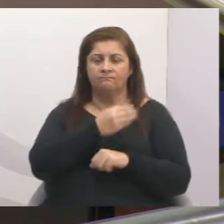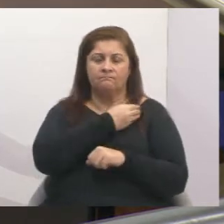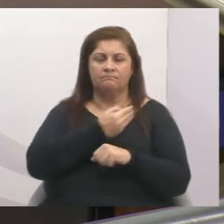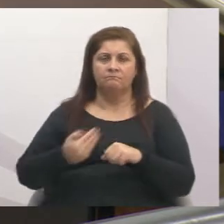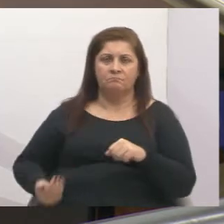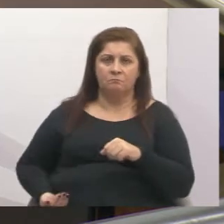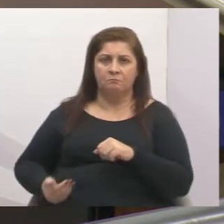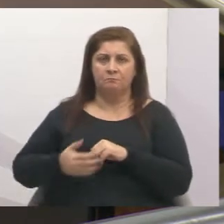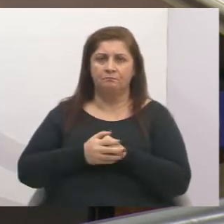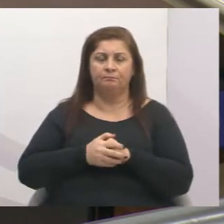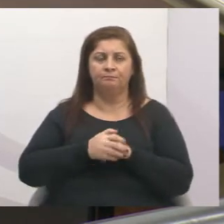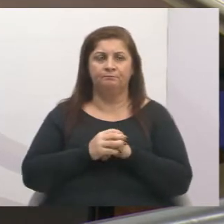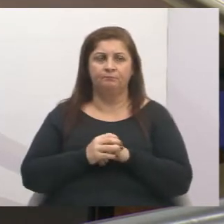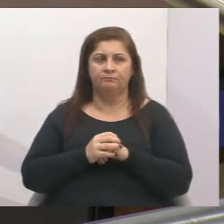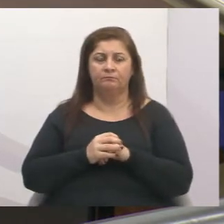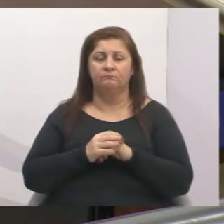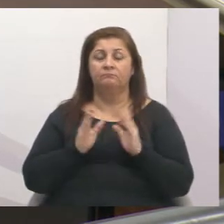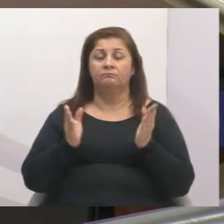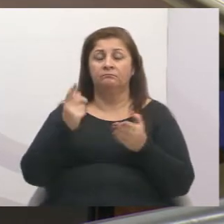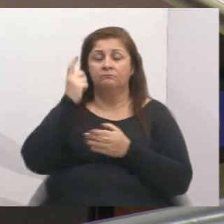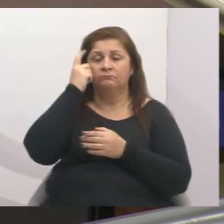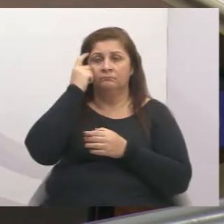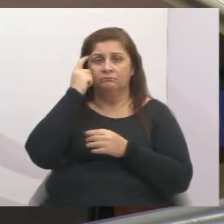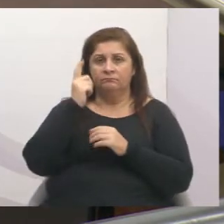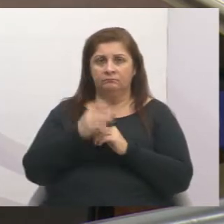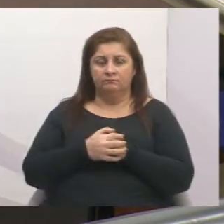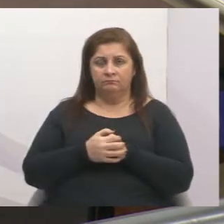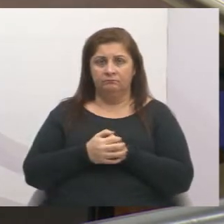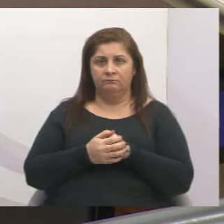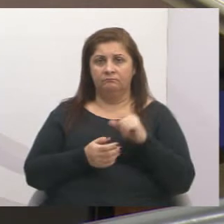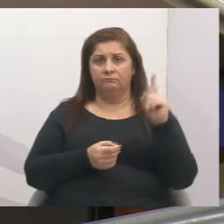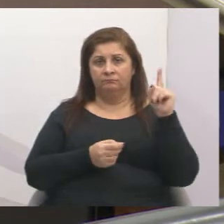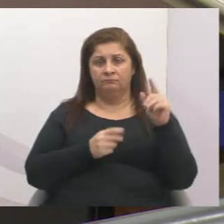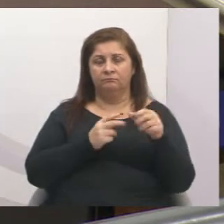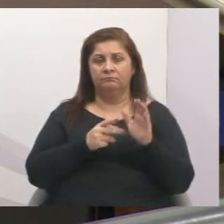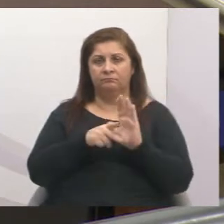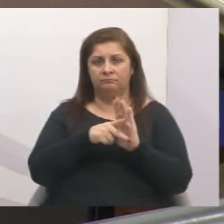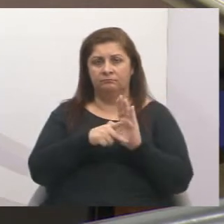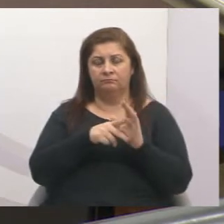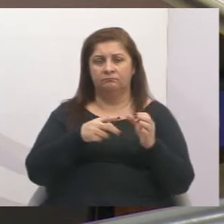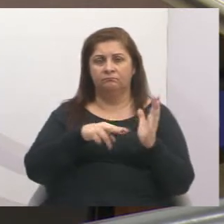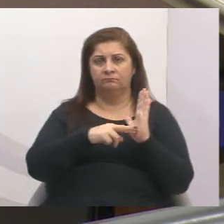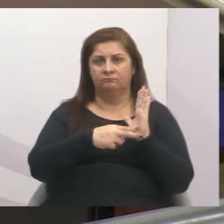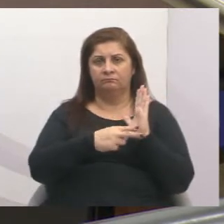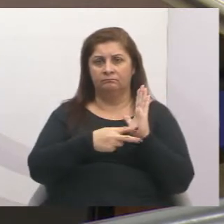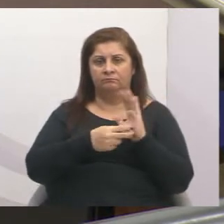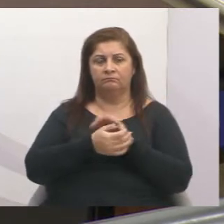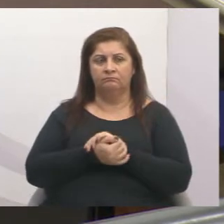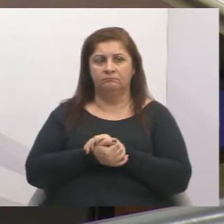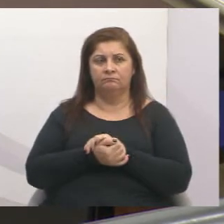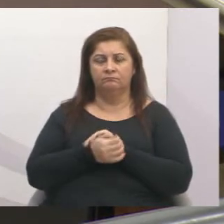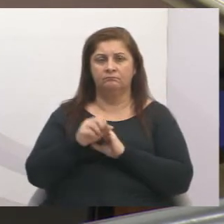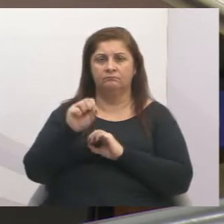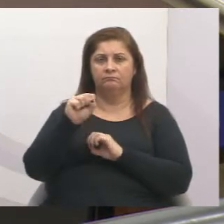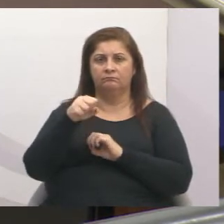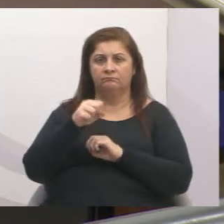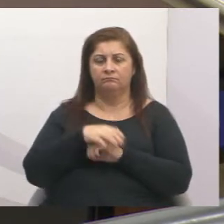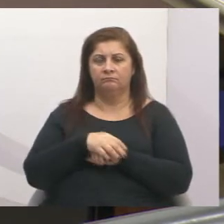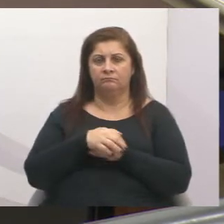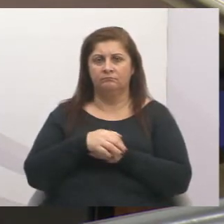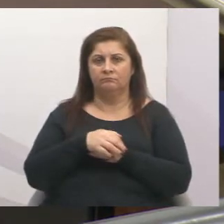agora, então, o que eu penso? Eu, como sindicalista, eu tenho princípio, sim, eu sou socialista,